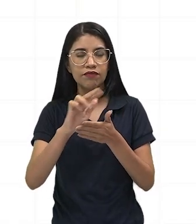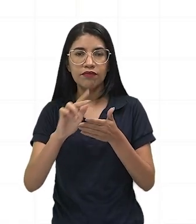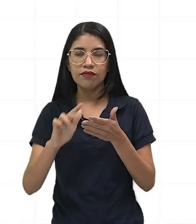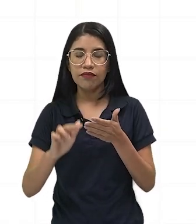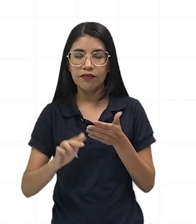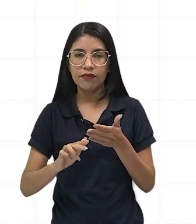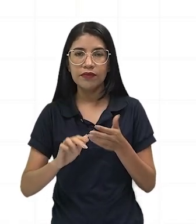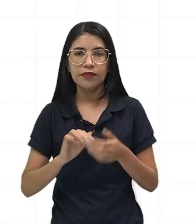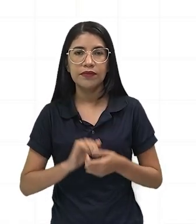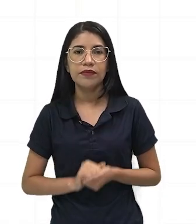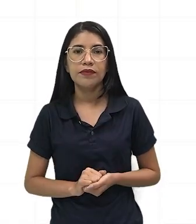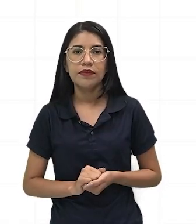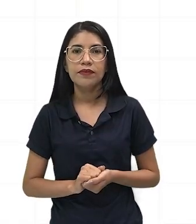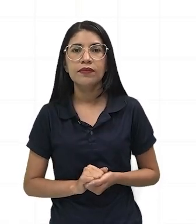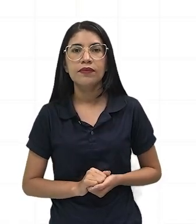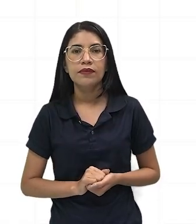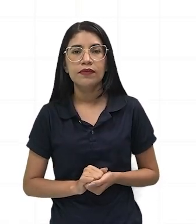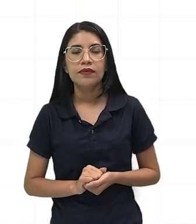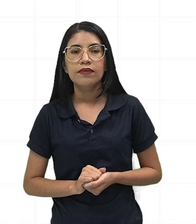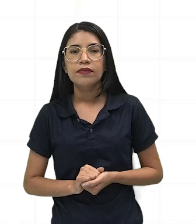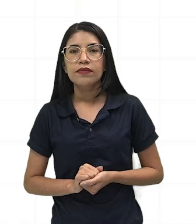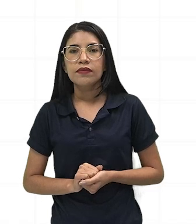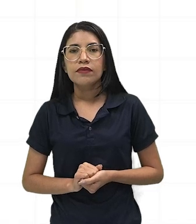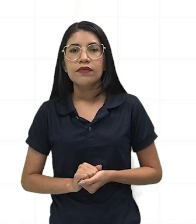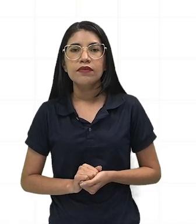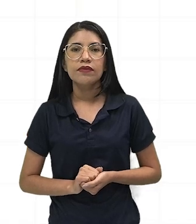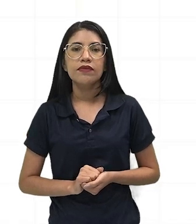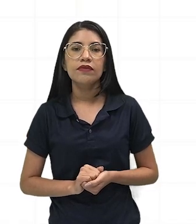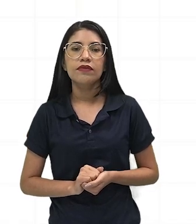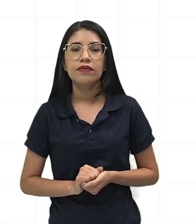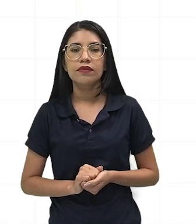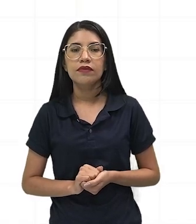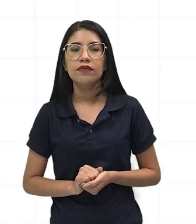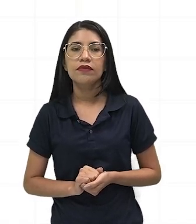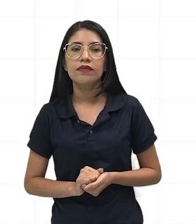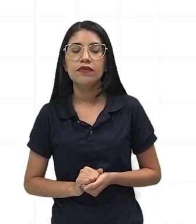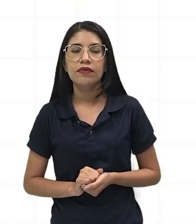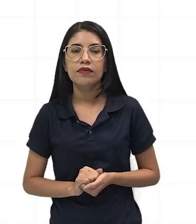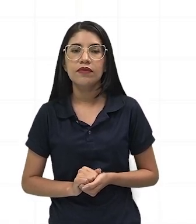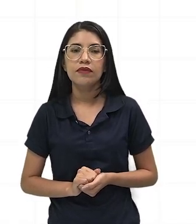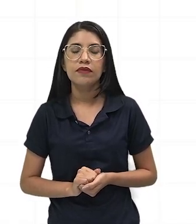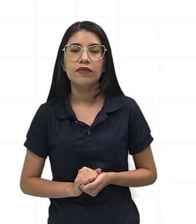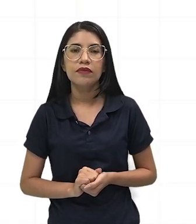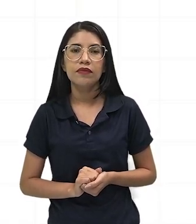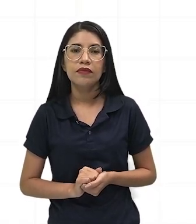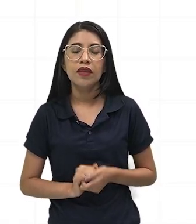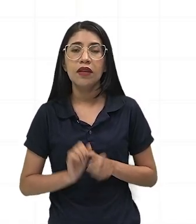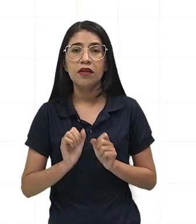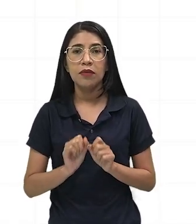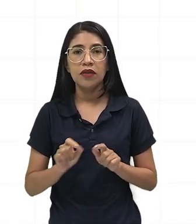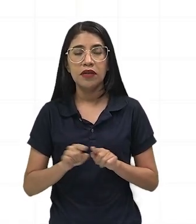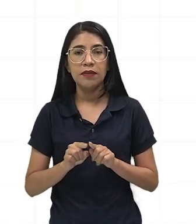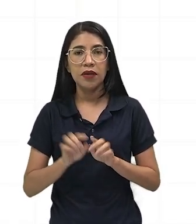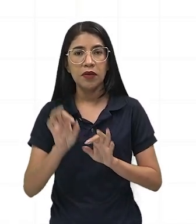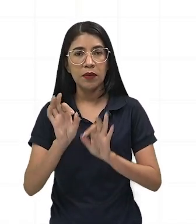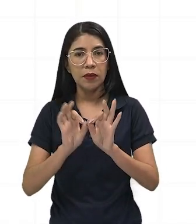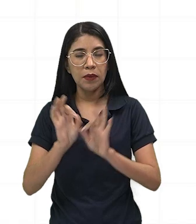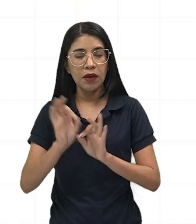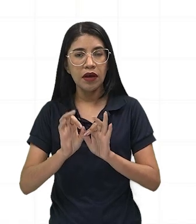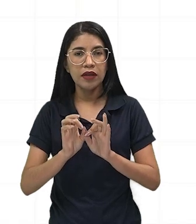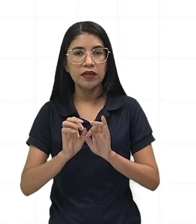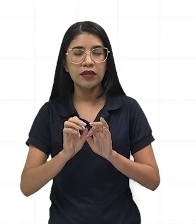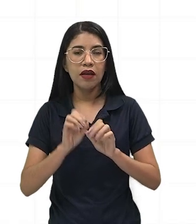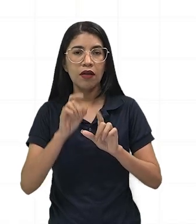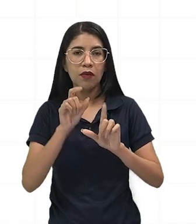tá? Muito bem. O que também podemos fazer? Ó, desenhe um gráfico de colunas